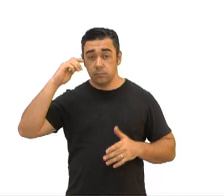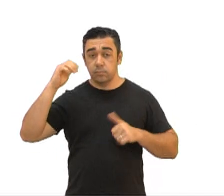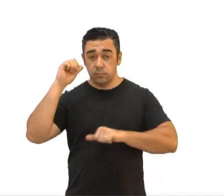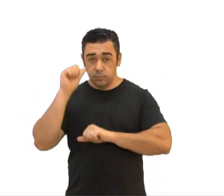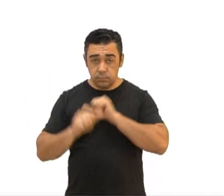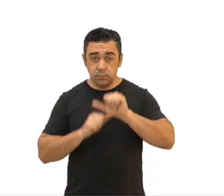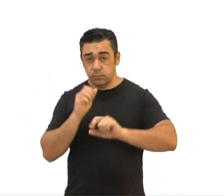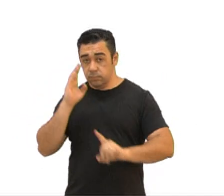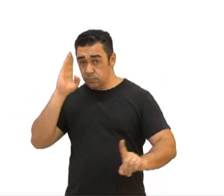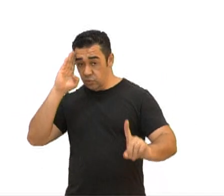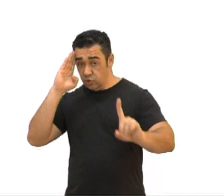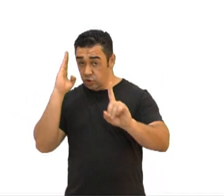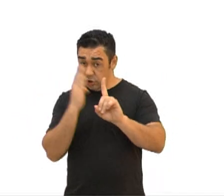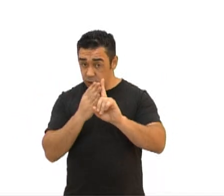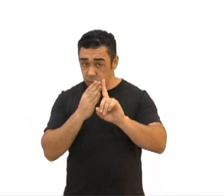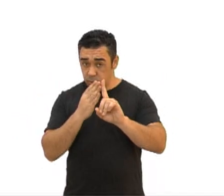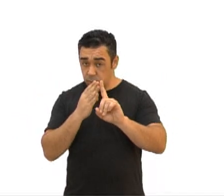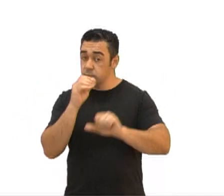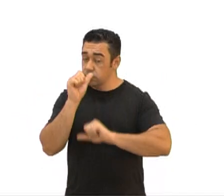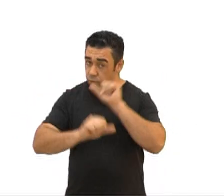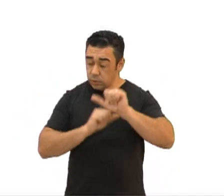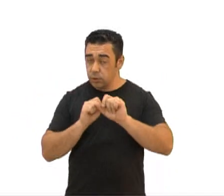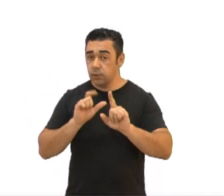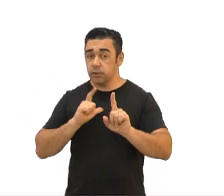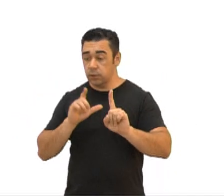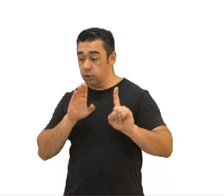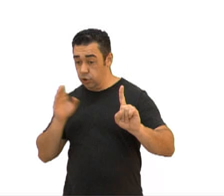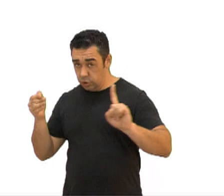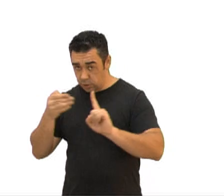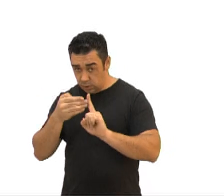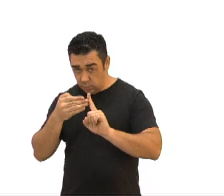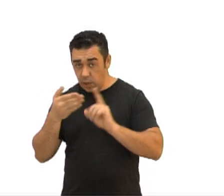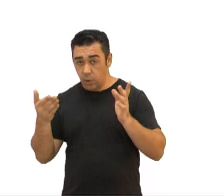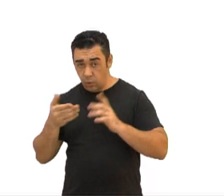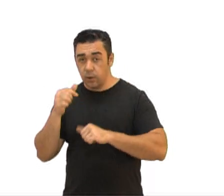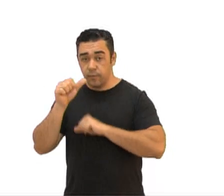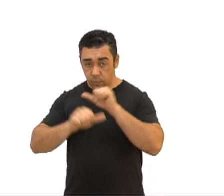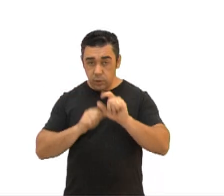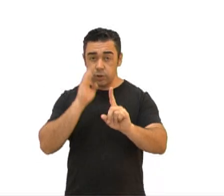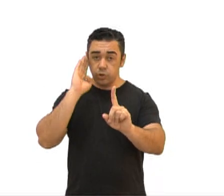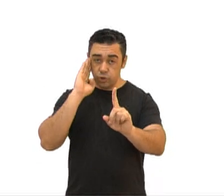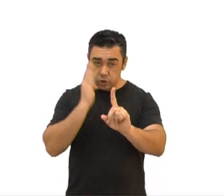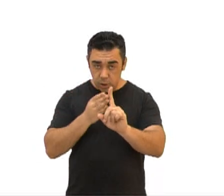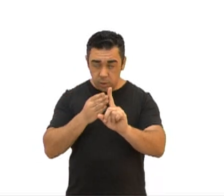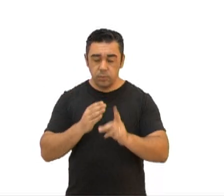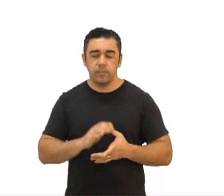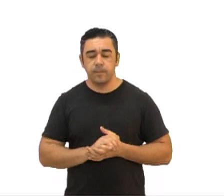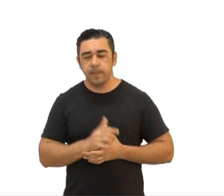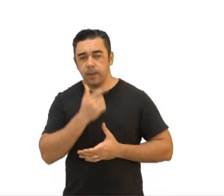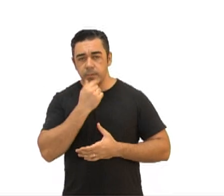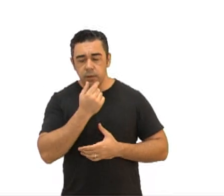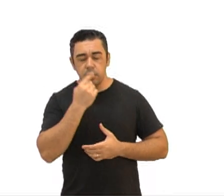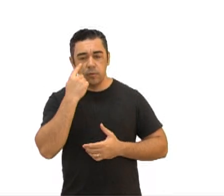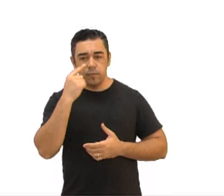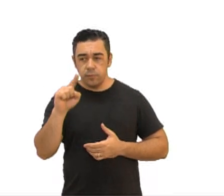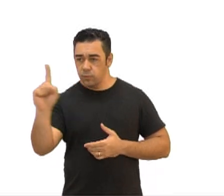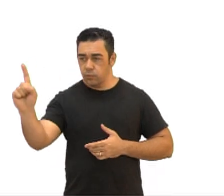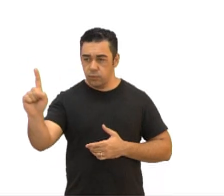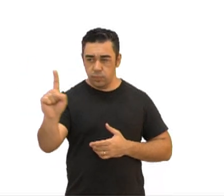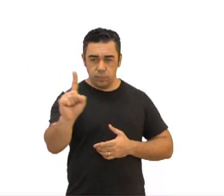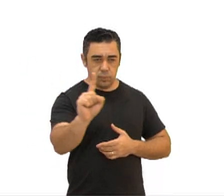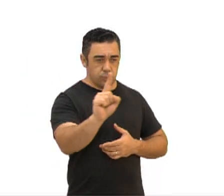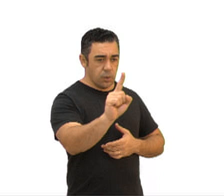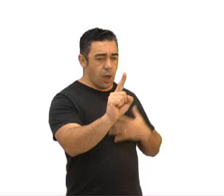direto. Tá? Então, vocês vão passar para o discurso direto, ok? Então, tem lá, um dia, Aladim viu passar a filha do sultão e